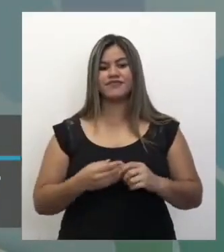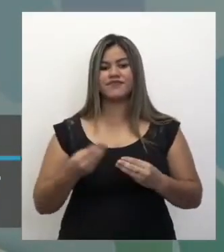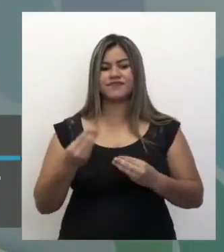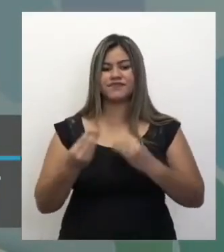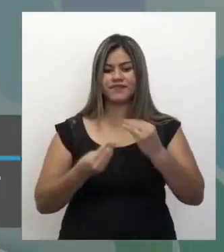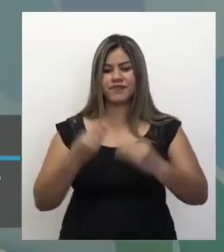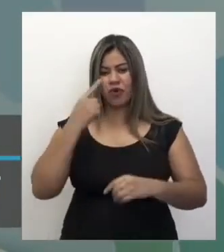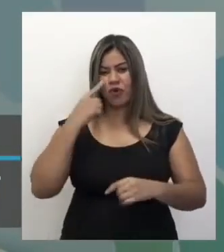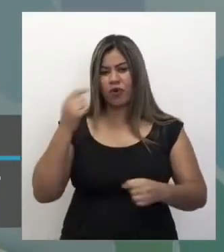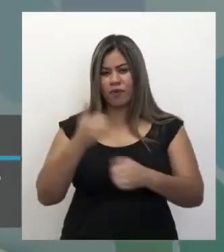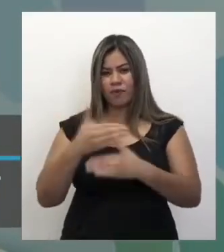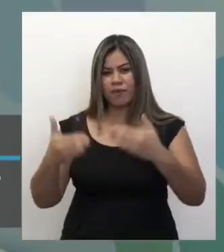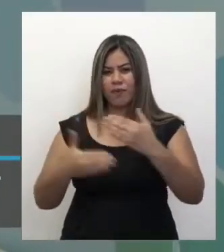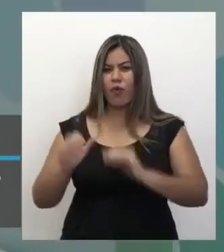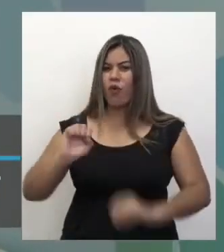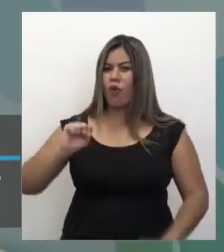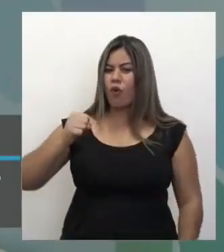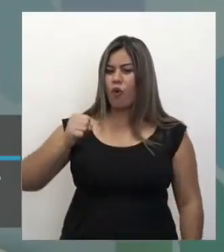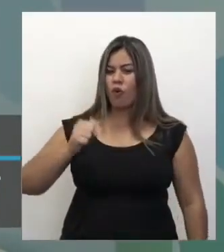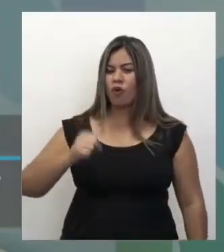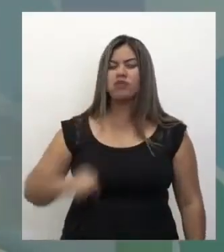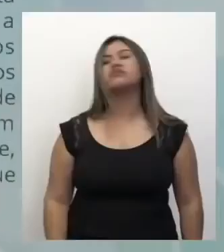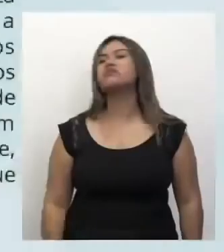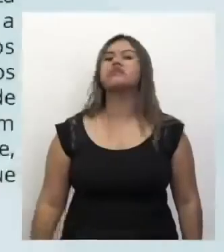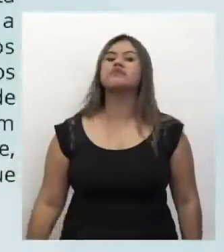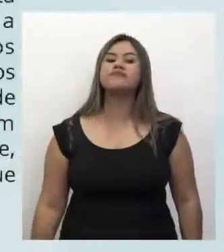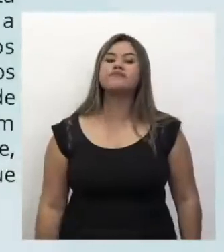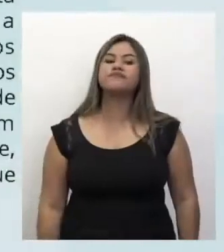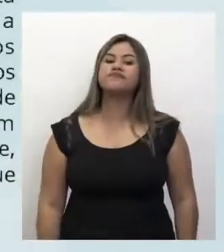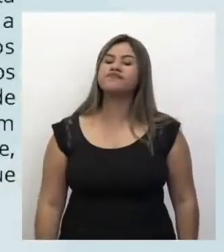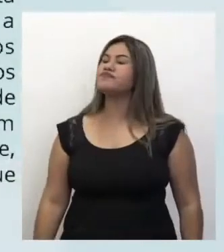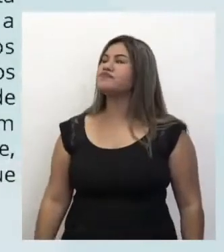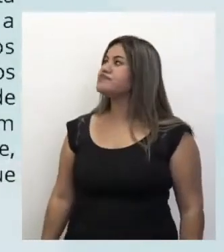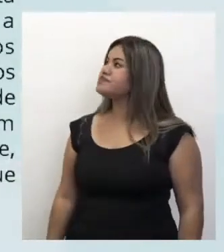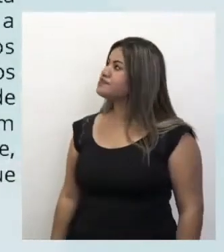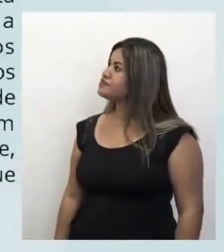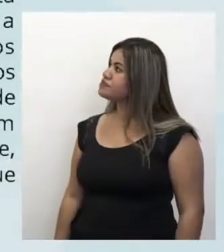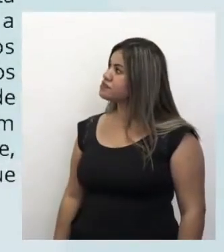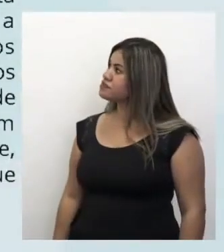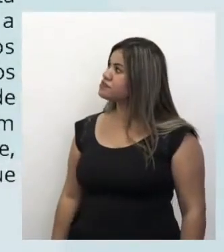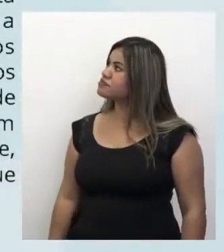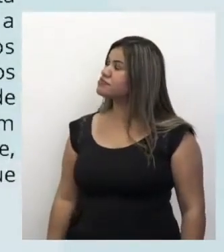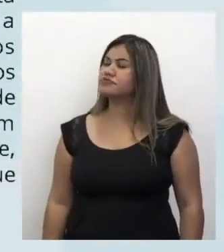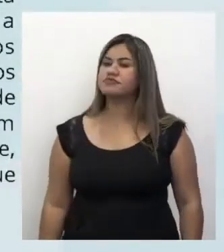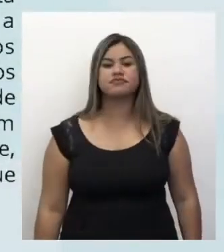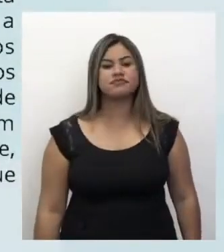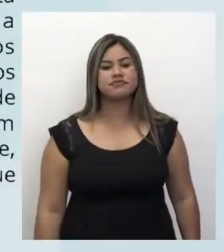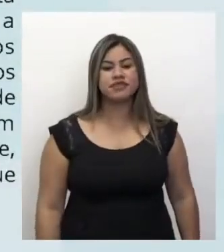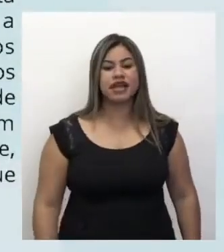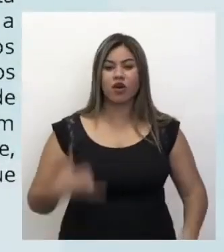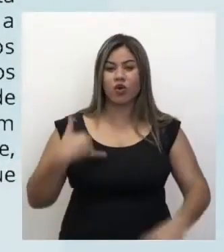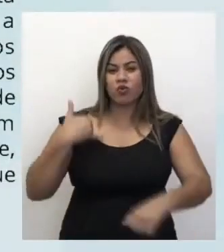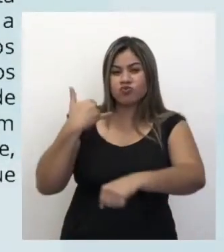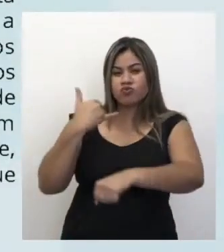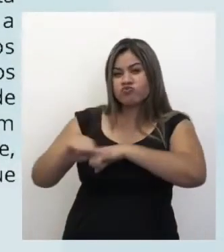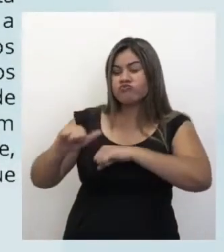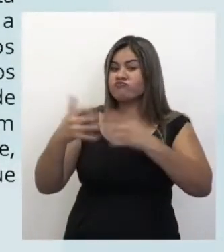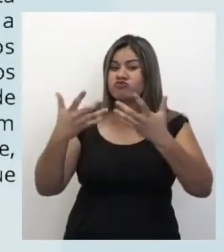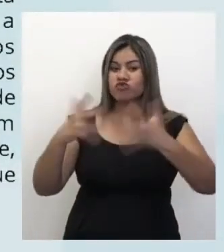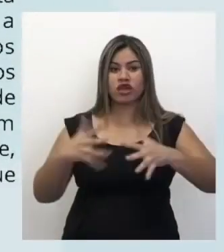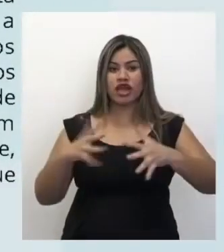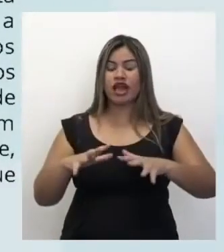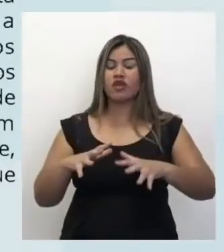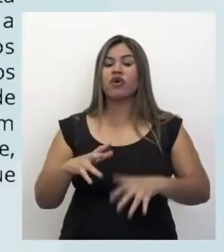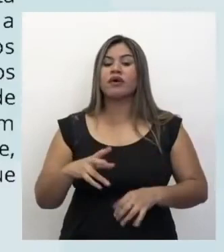8, Deia. Deixa eu voltar aqui. Aqui, ó, olha só. Eu peguei, né? Eu não quero trair ali o texto. Olha o que ela coloca